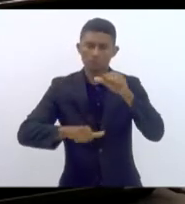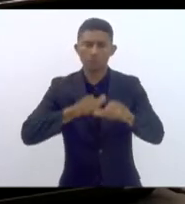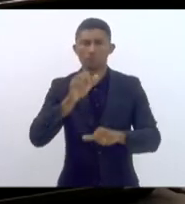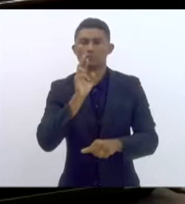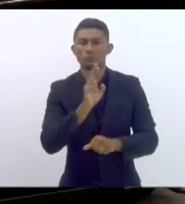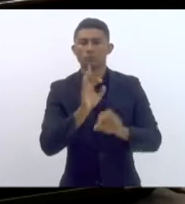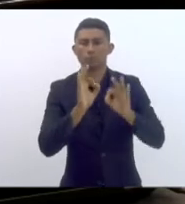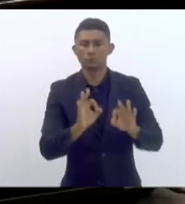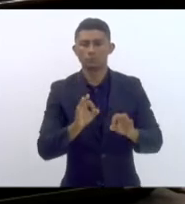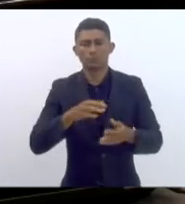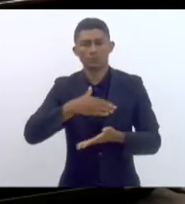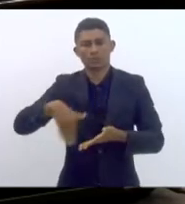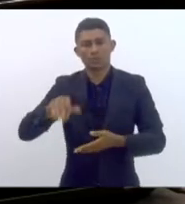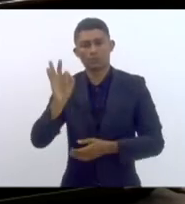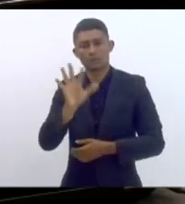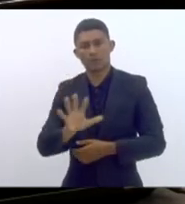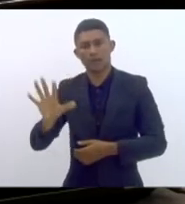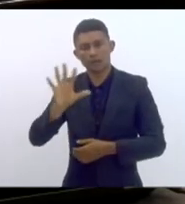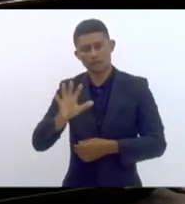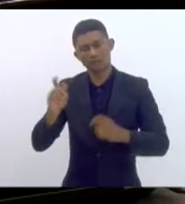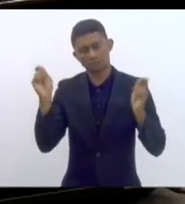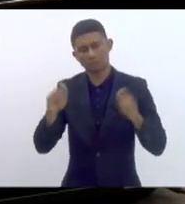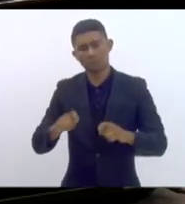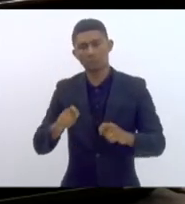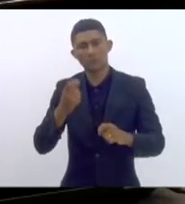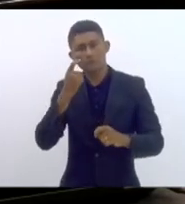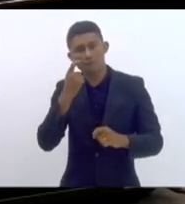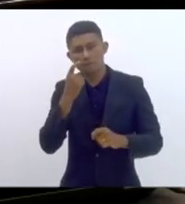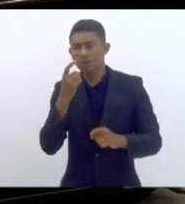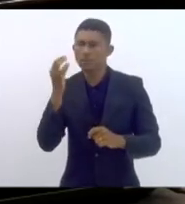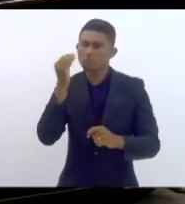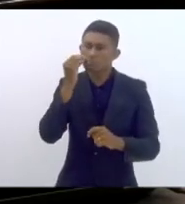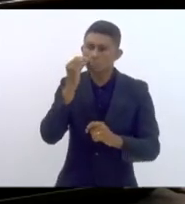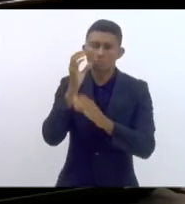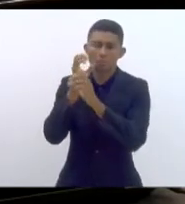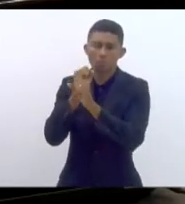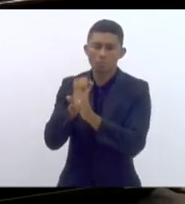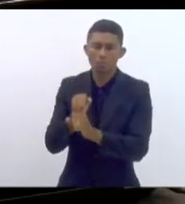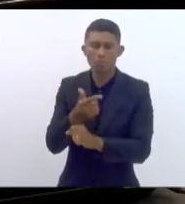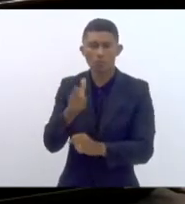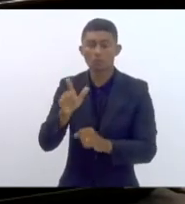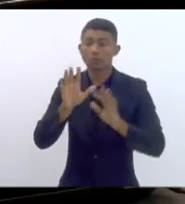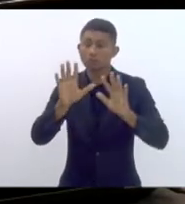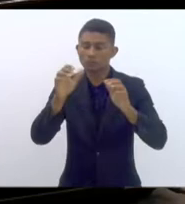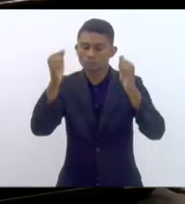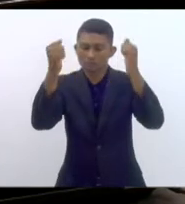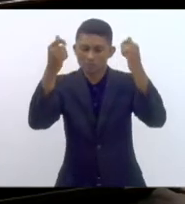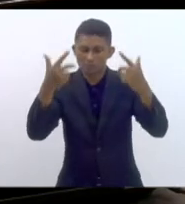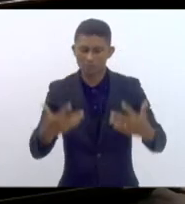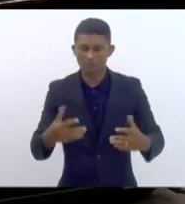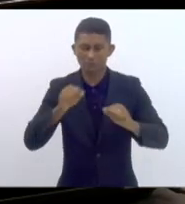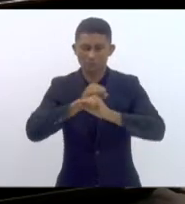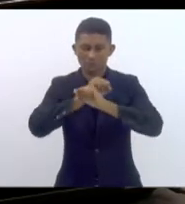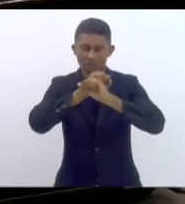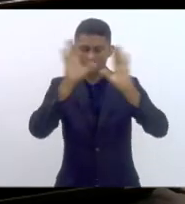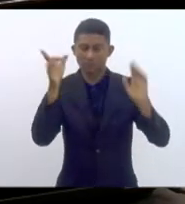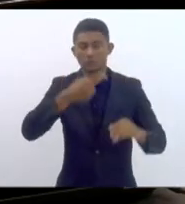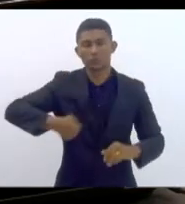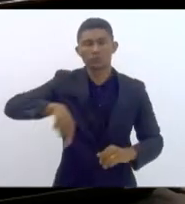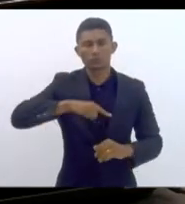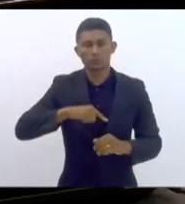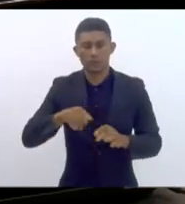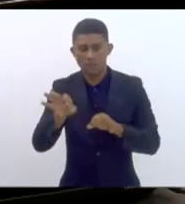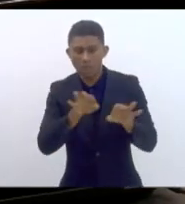Fazenda está à disposição para fazer qualquer outra simulação que for necessária. Tá? Mas, só para esclarecer, nessa simulação que a gente preparou, a gente